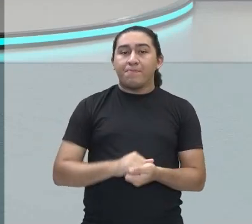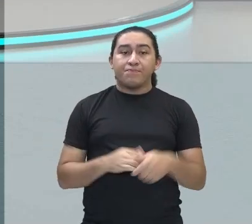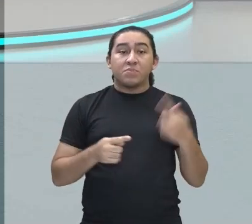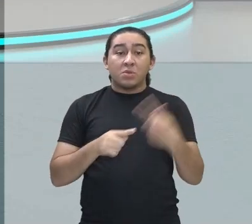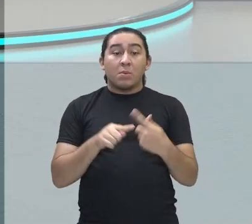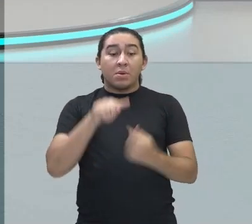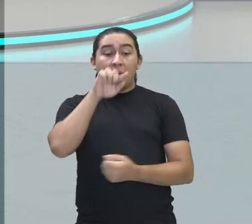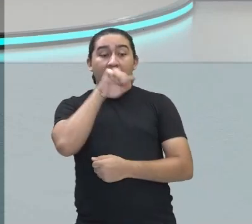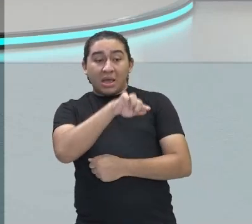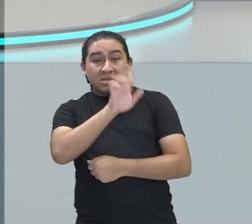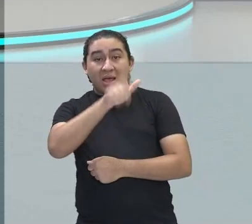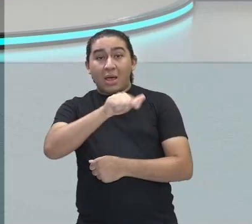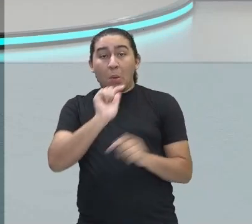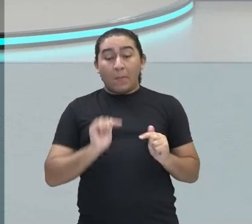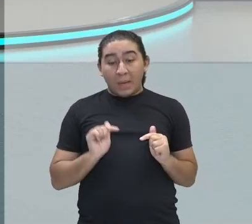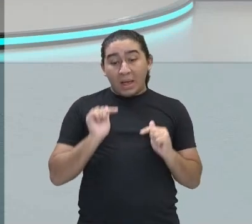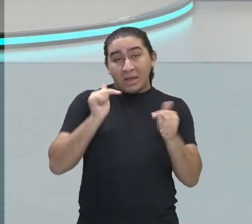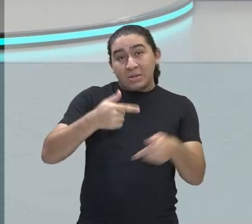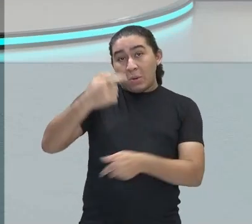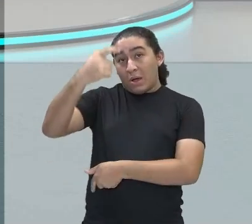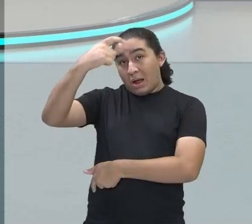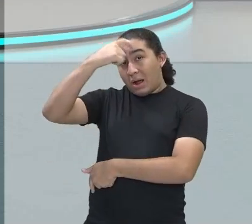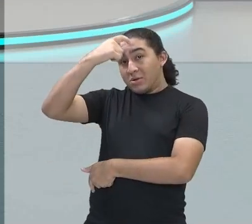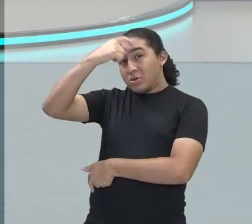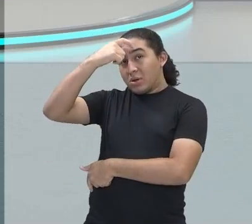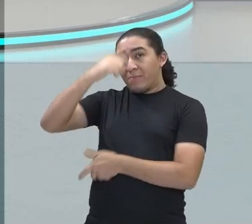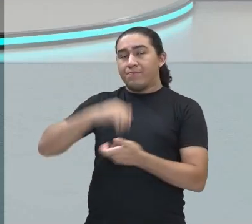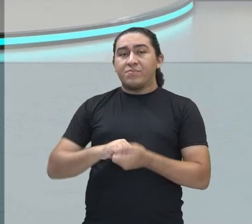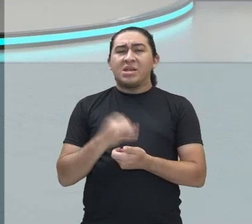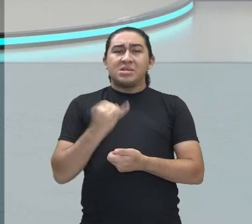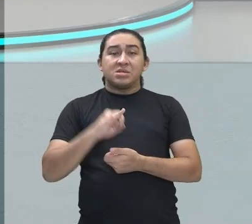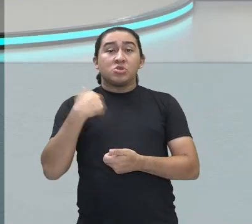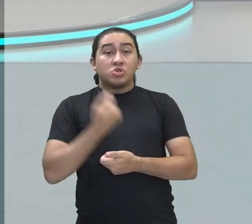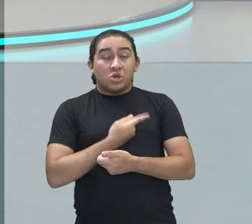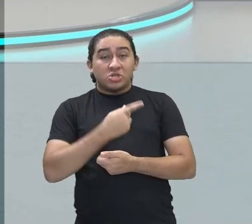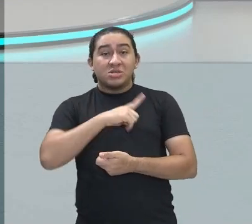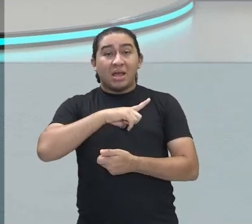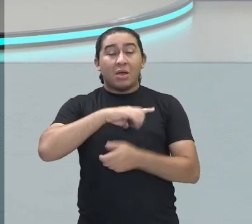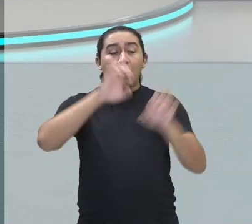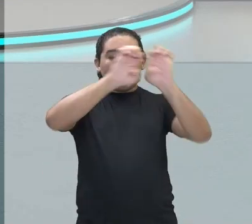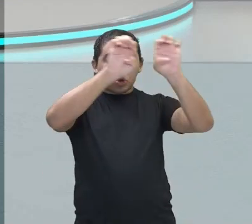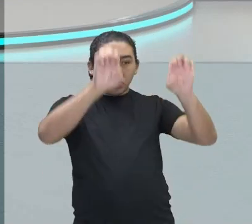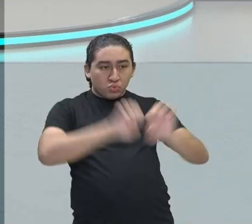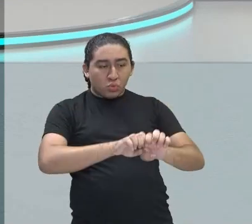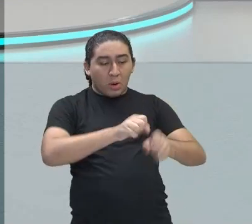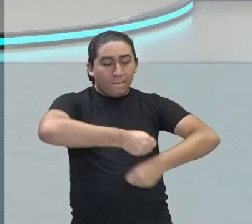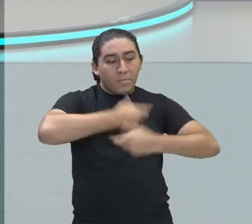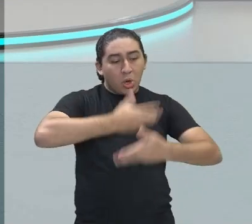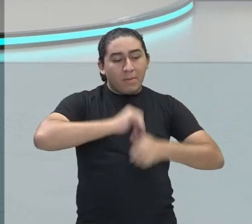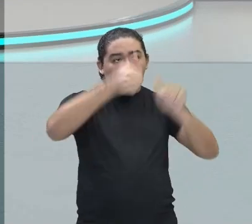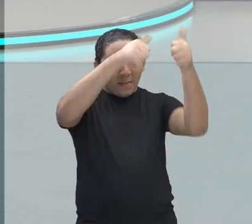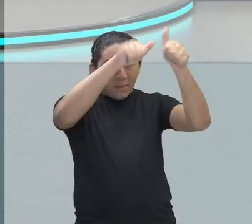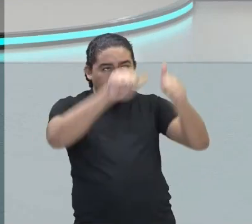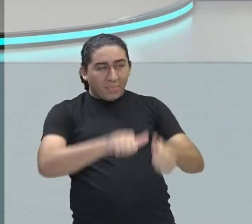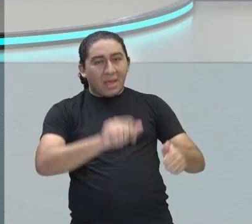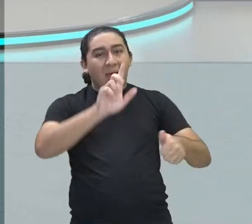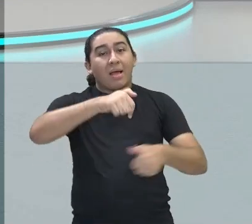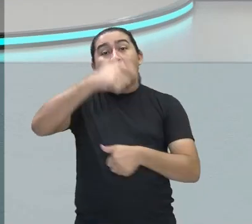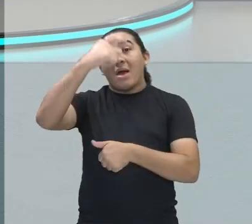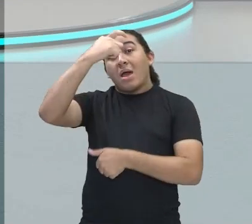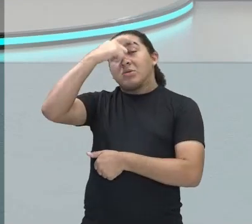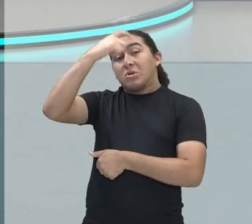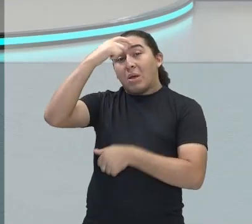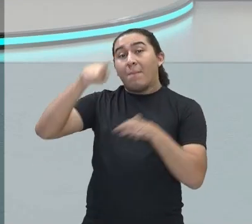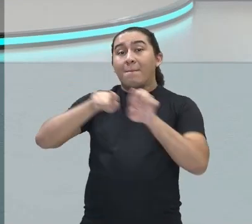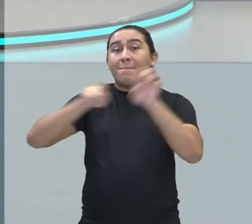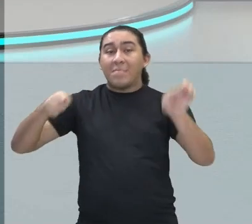essa é uma atitude racional. Quando nós analisamos um poema, estamos tendo uma atitude racional. Mas o